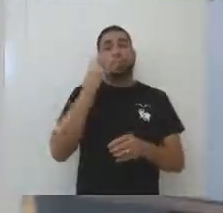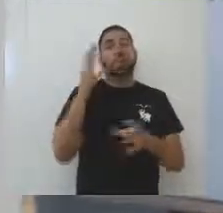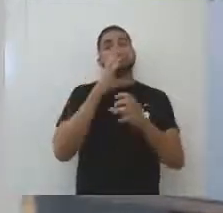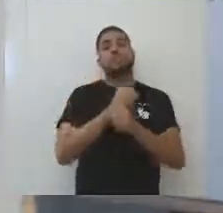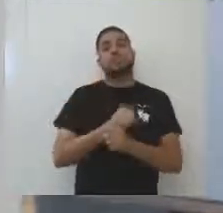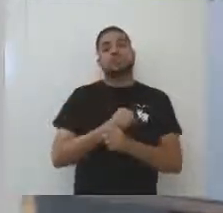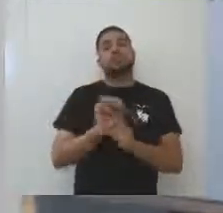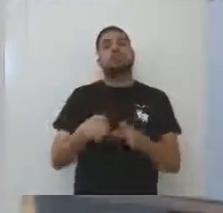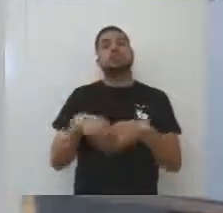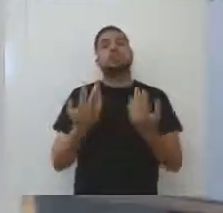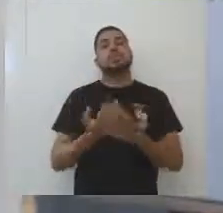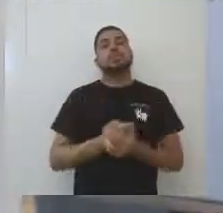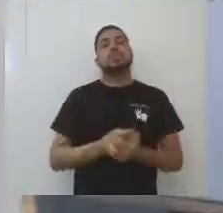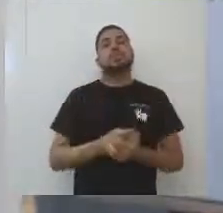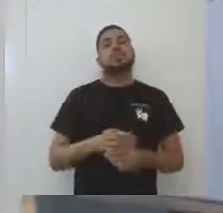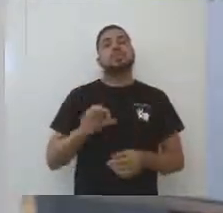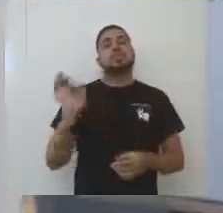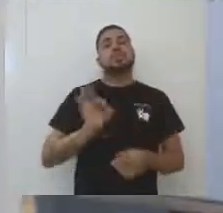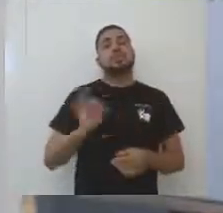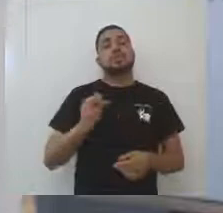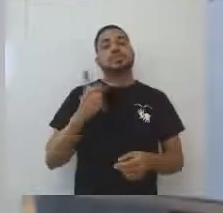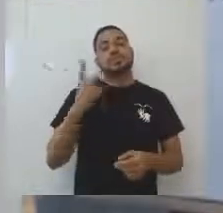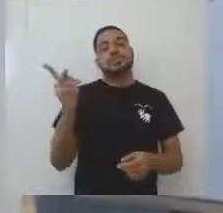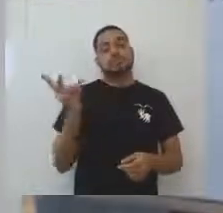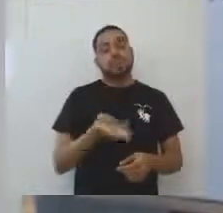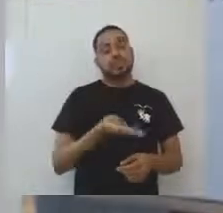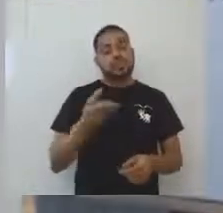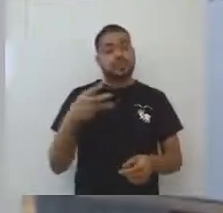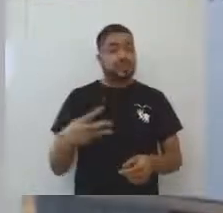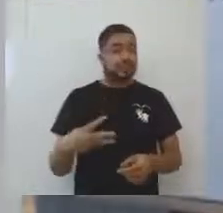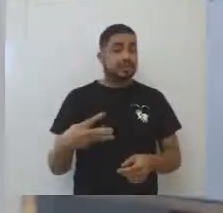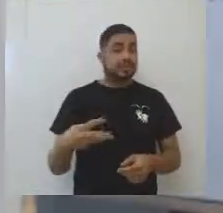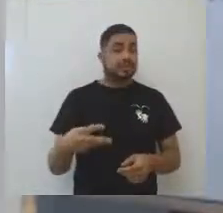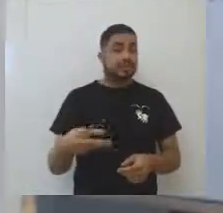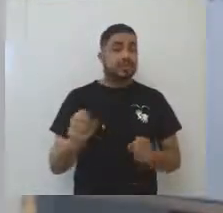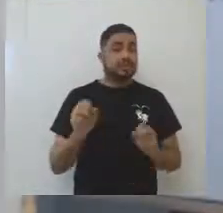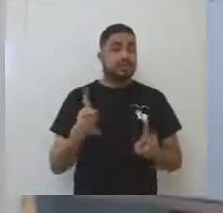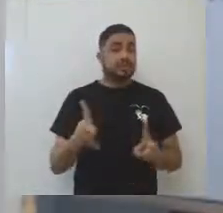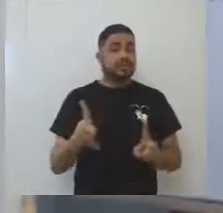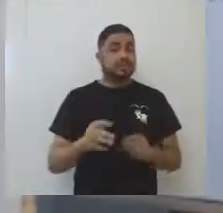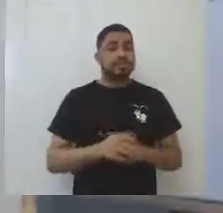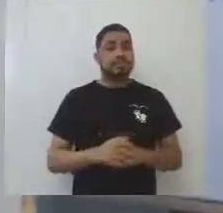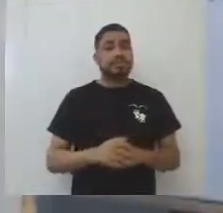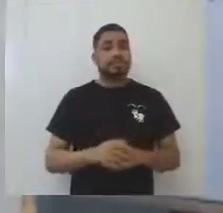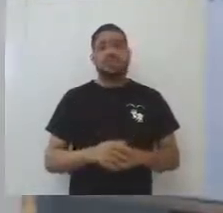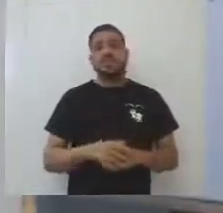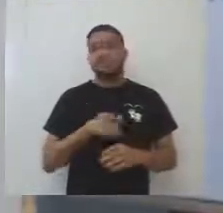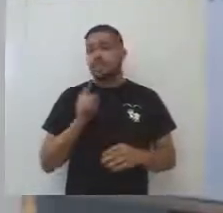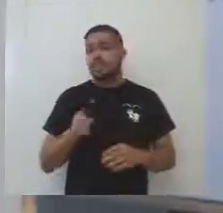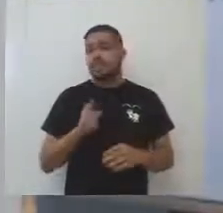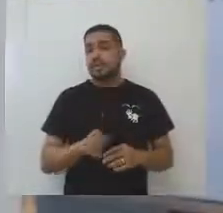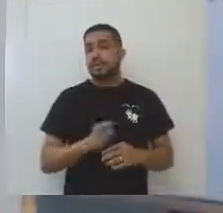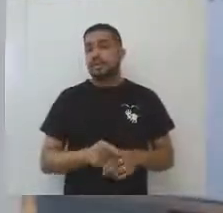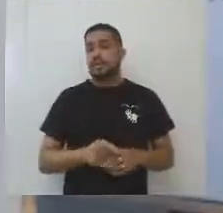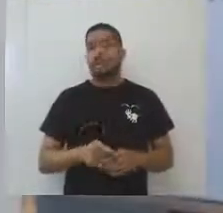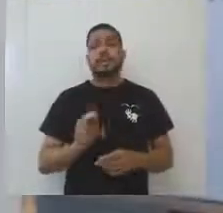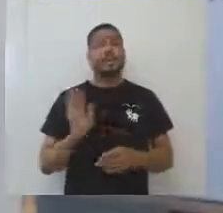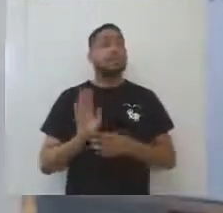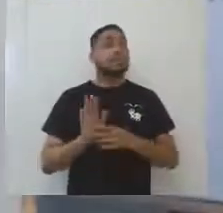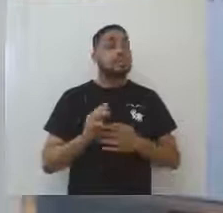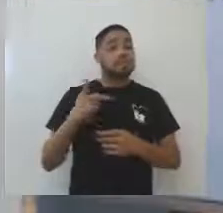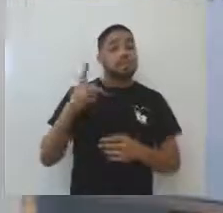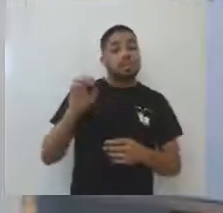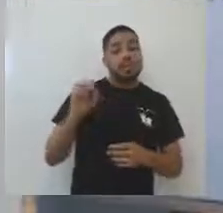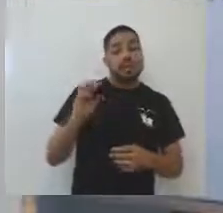escuro, qual é a possibilidade dele ser híbrido? 2/3, tá? Tranquilo? Galera, essa é a